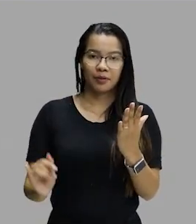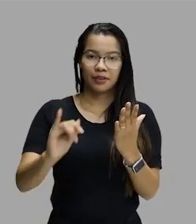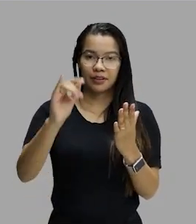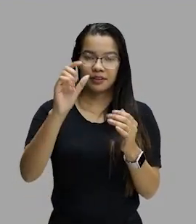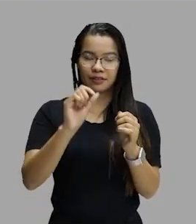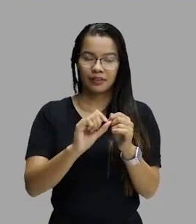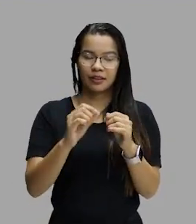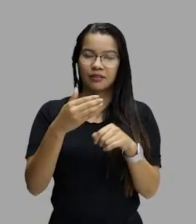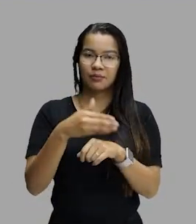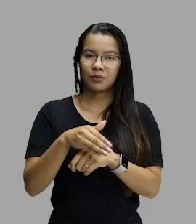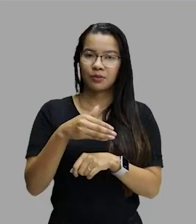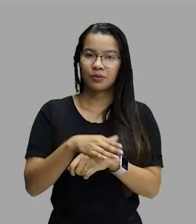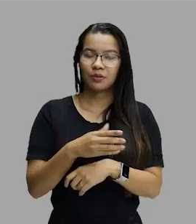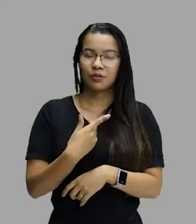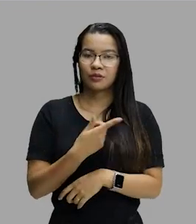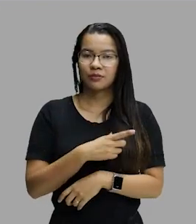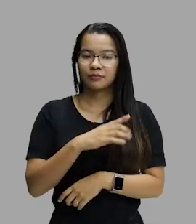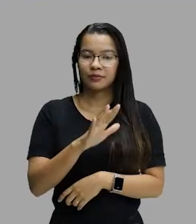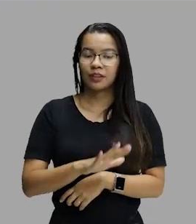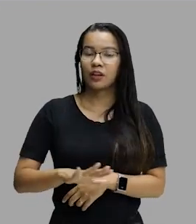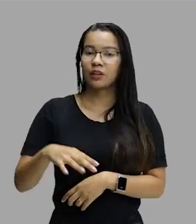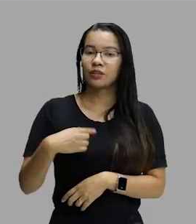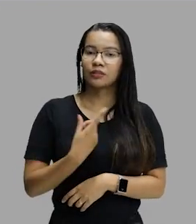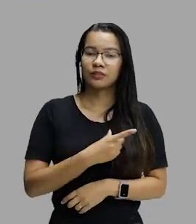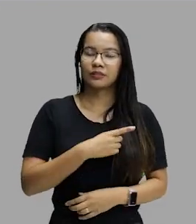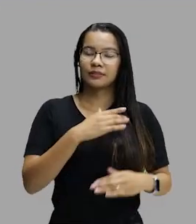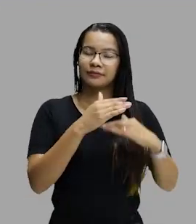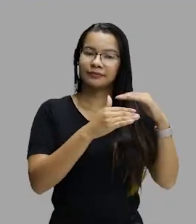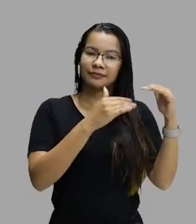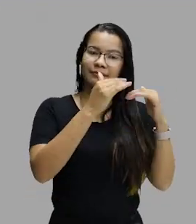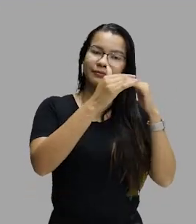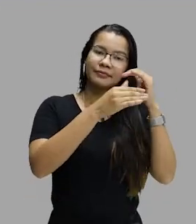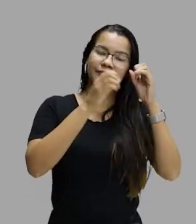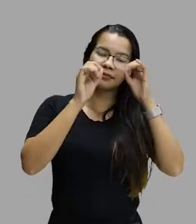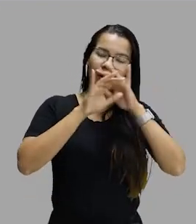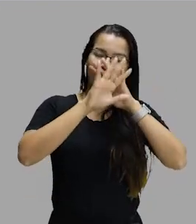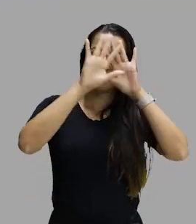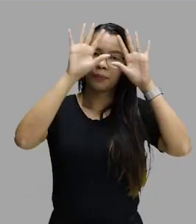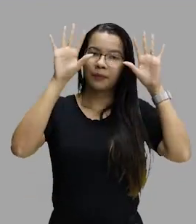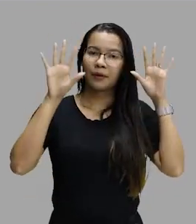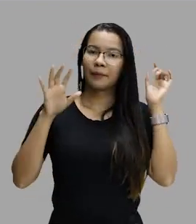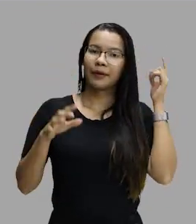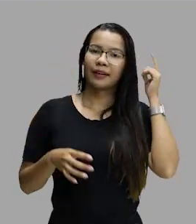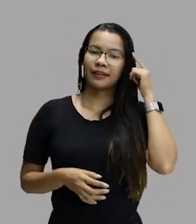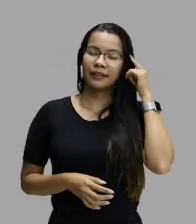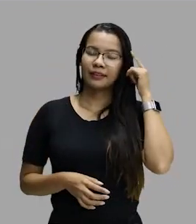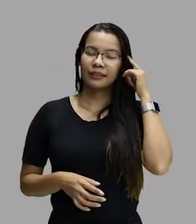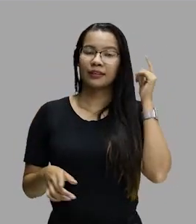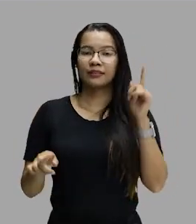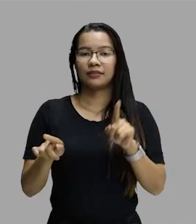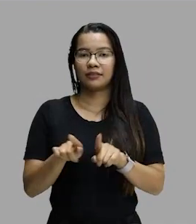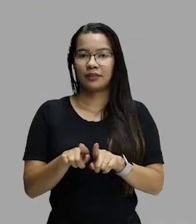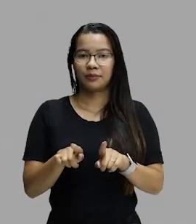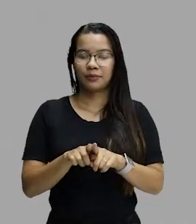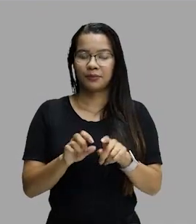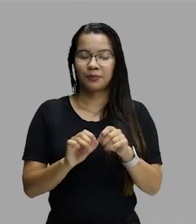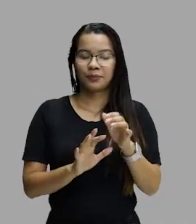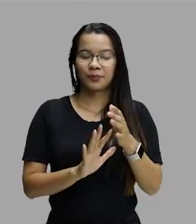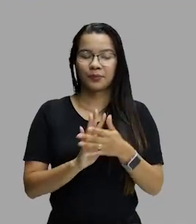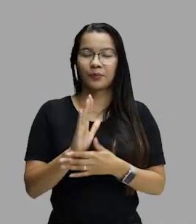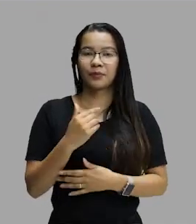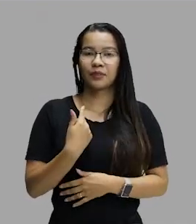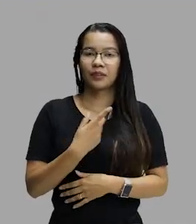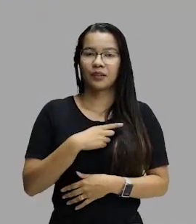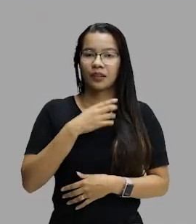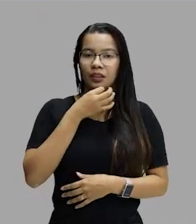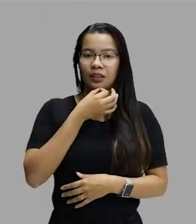nosso meio, é através dela que nós crescemos, ampliamos as nossas ideias, construímos as nossas